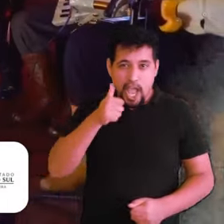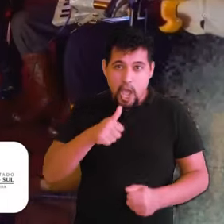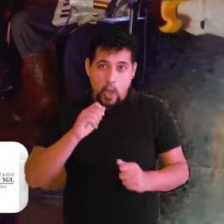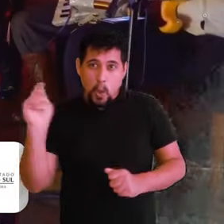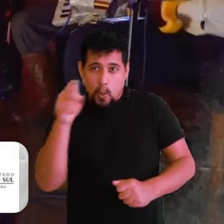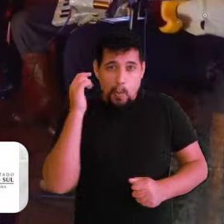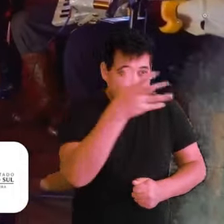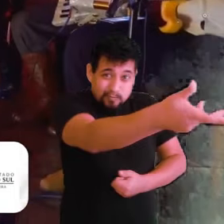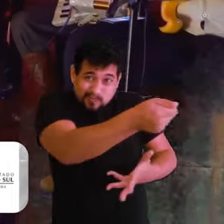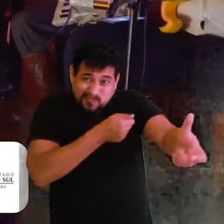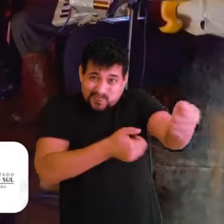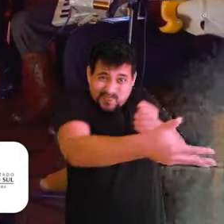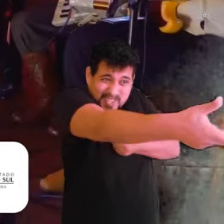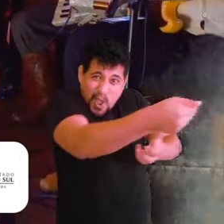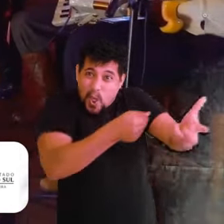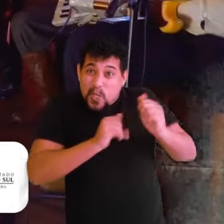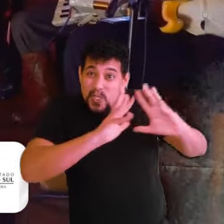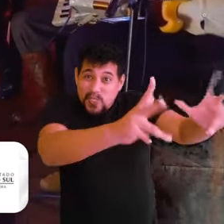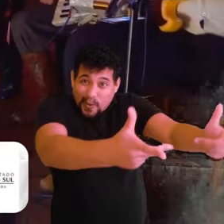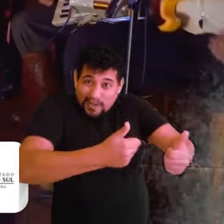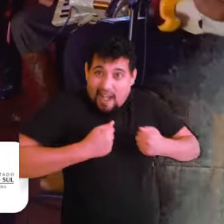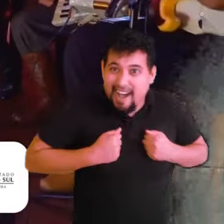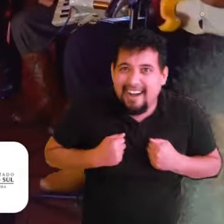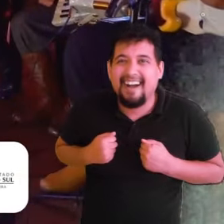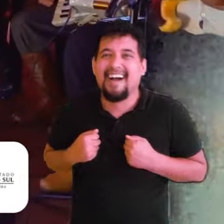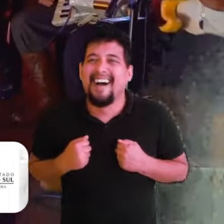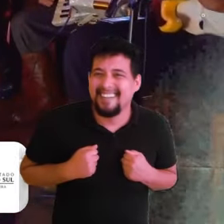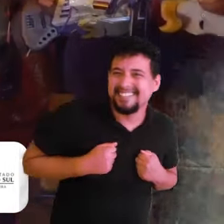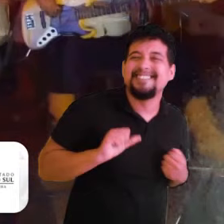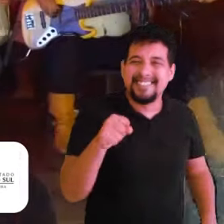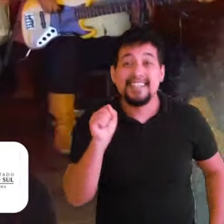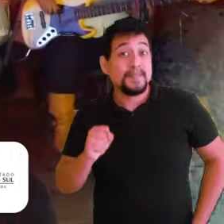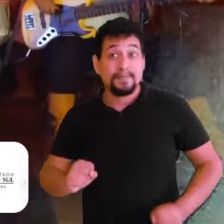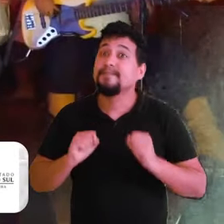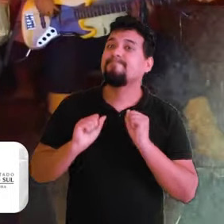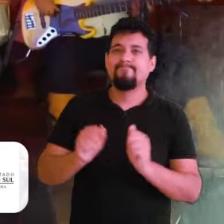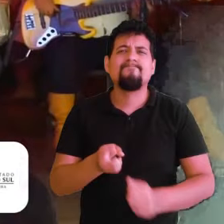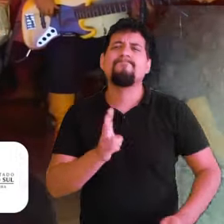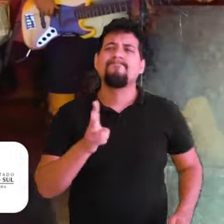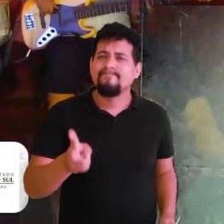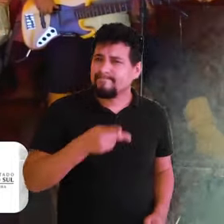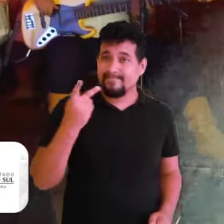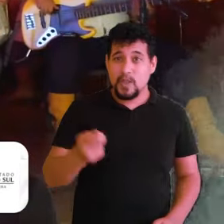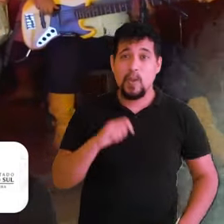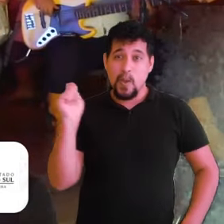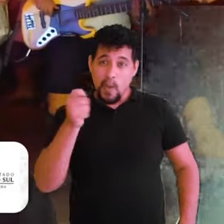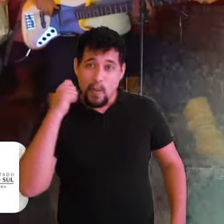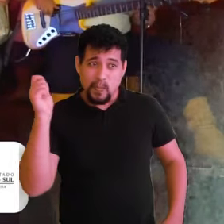bonita comigo. Ah, se eu pudesse fazer o que eu sempre digo, eu levava